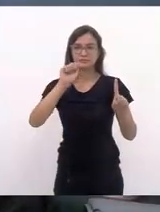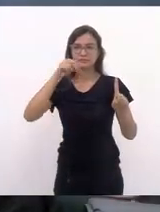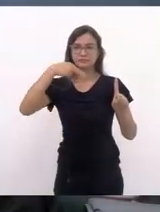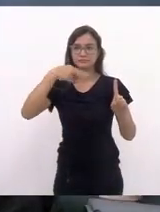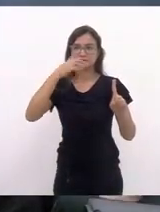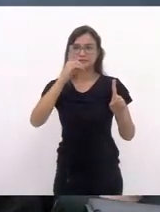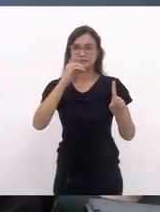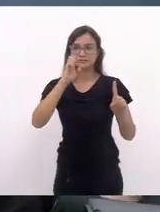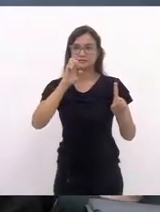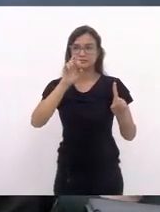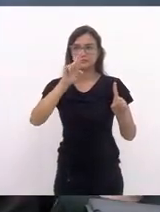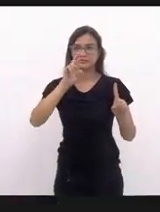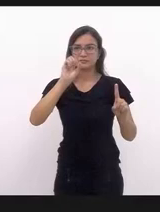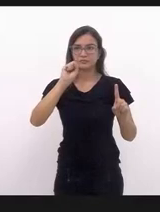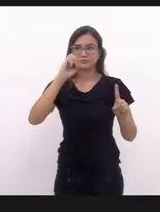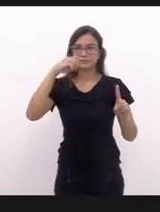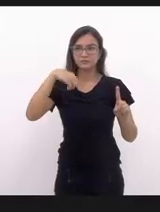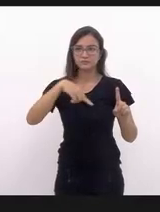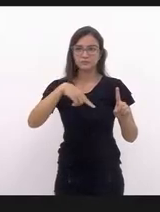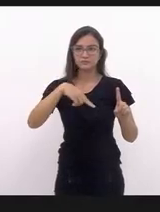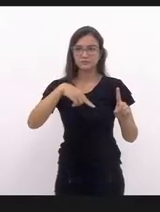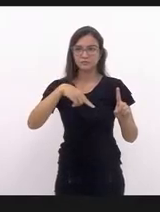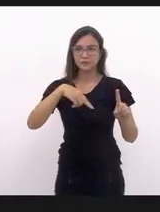um presente a